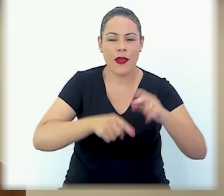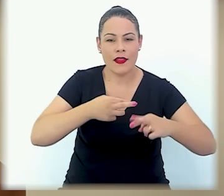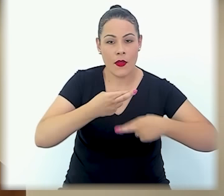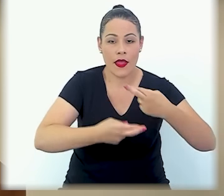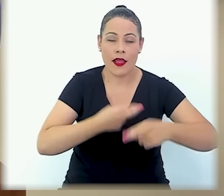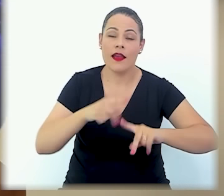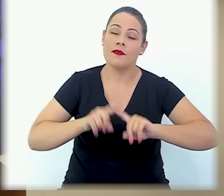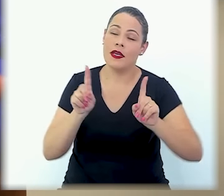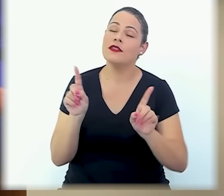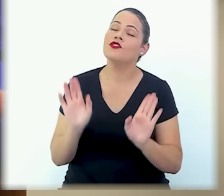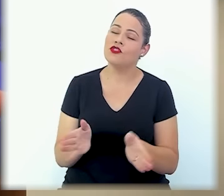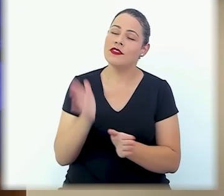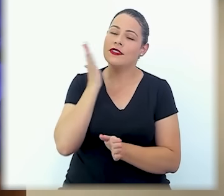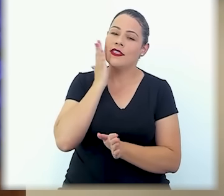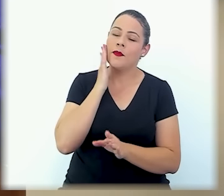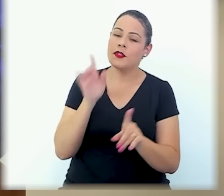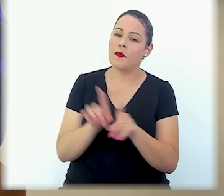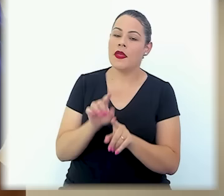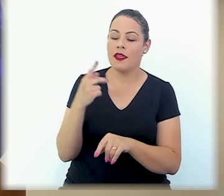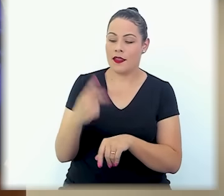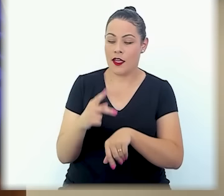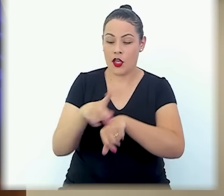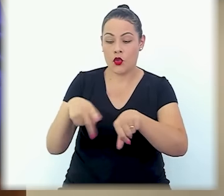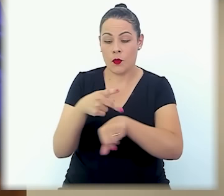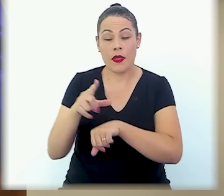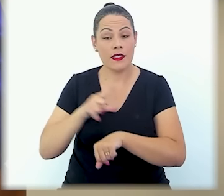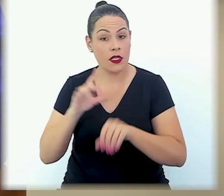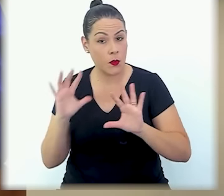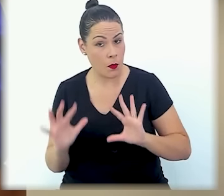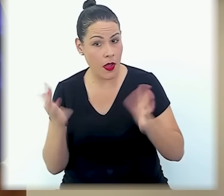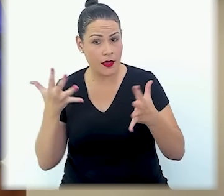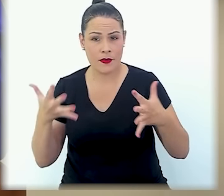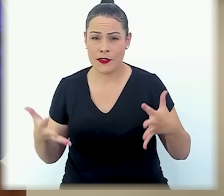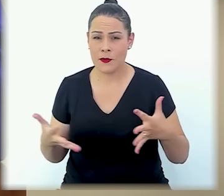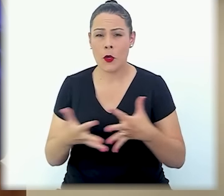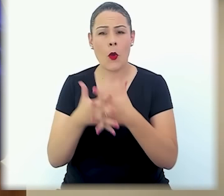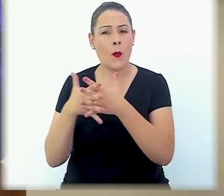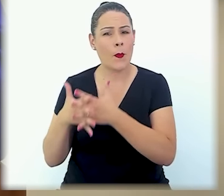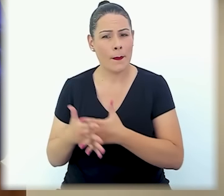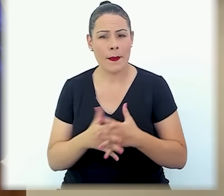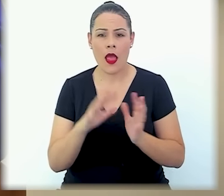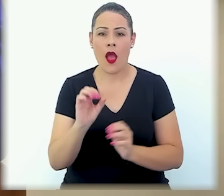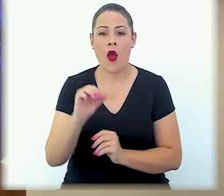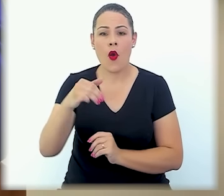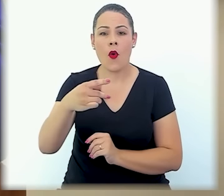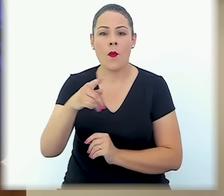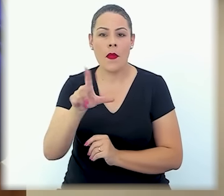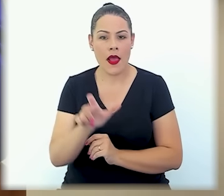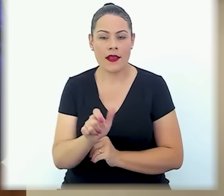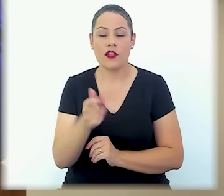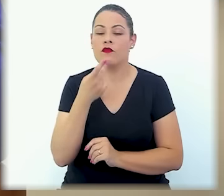reciclável, embora que no país nós temos uma situação que é muito complexa também, né?